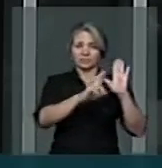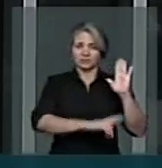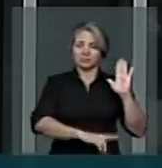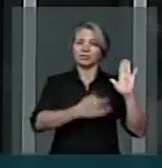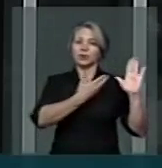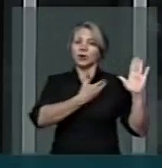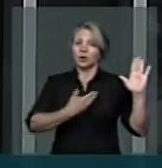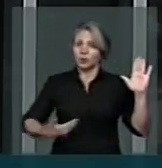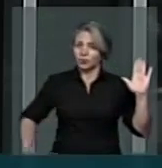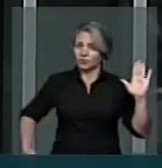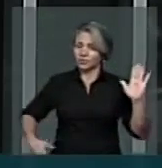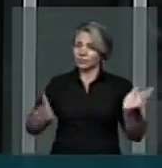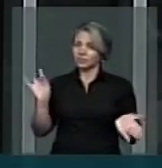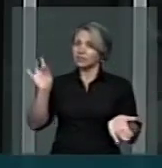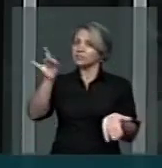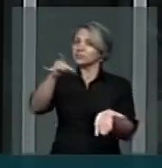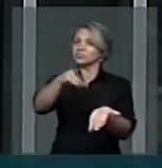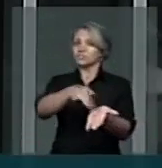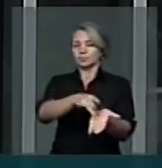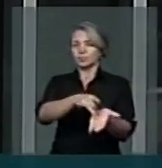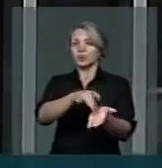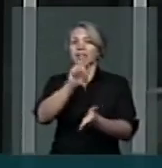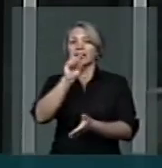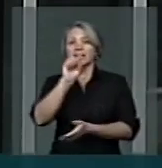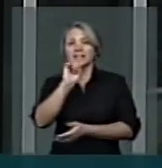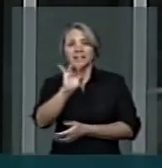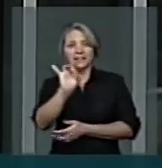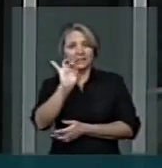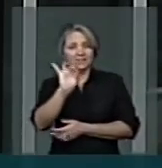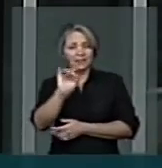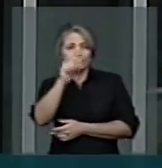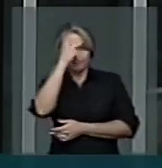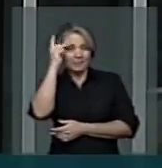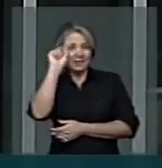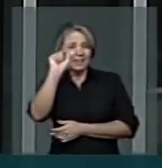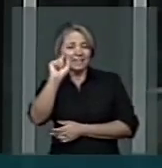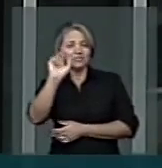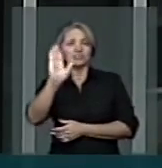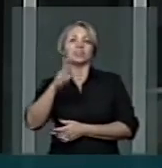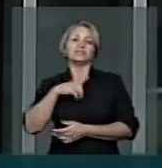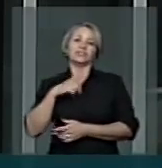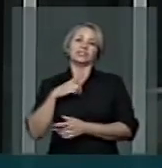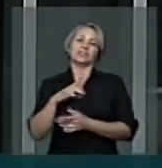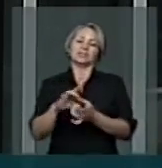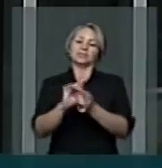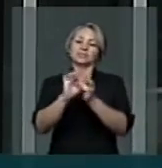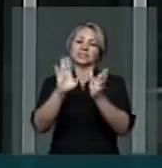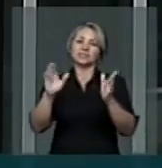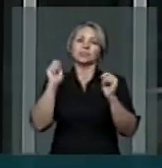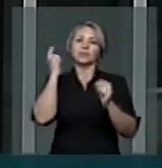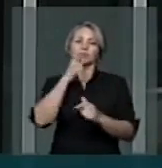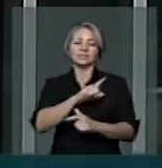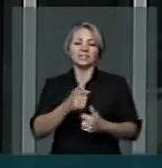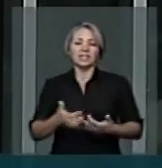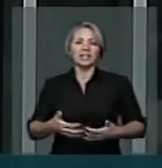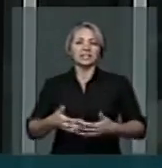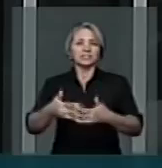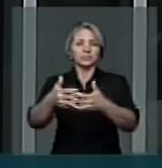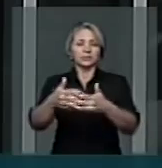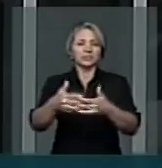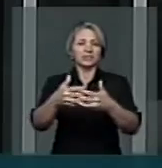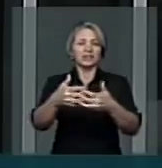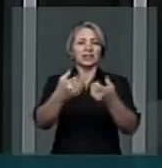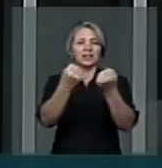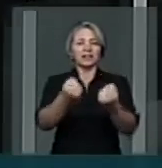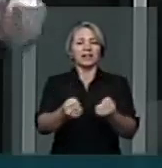governo legitimou quem já detinha autorização dentro do porto organizado para transportar carga própria, para